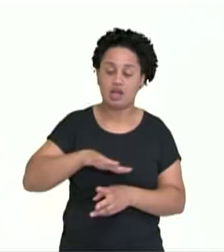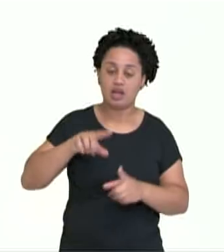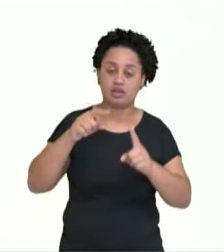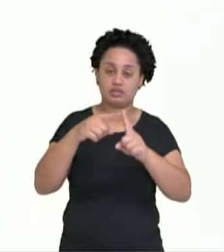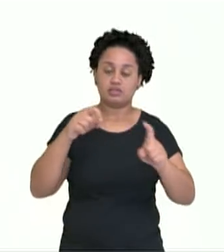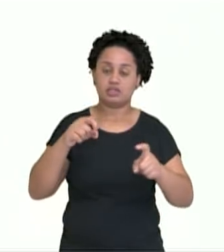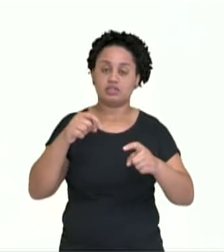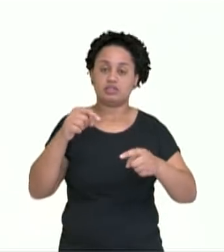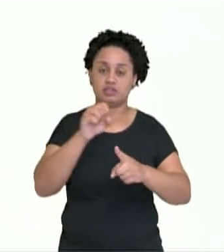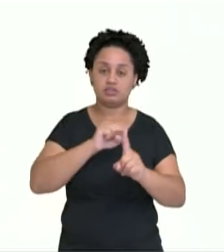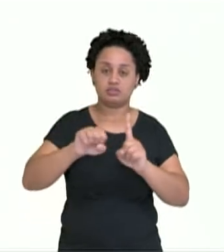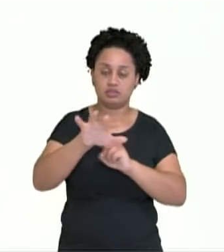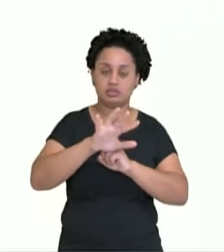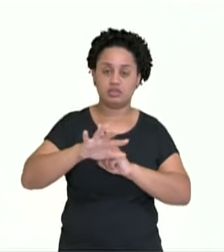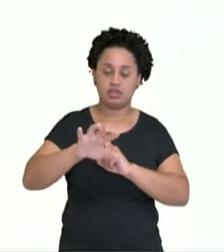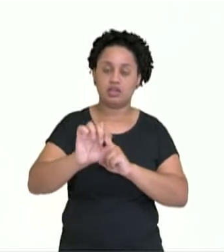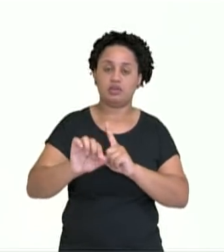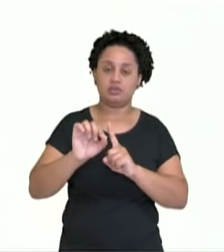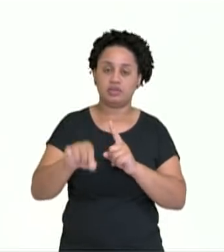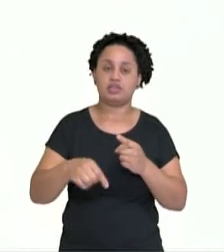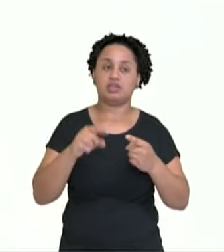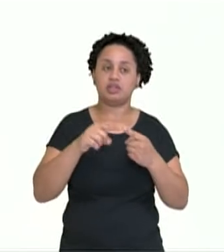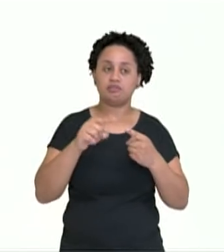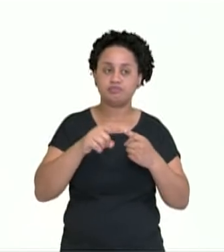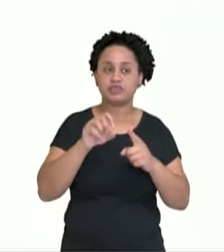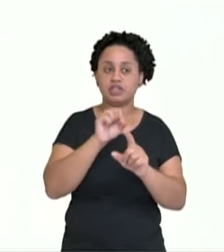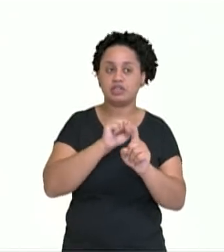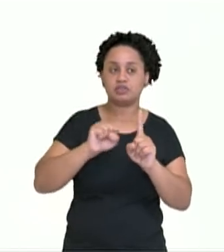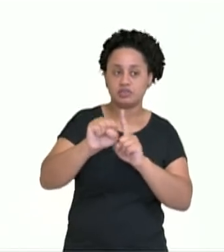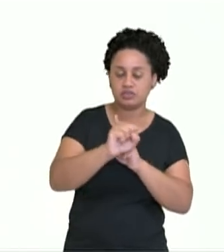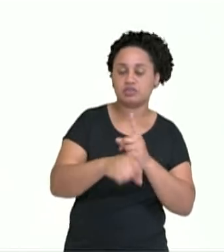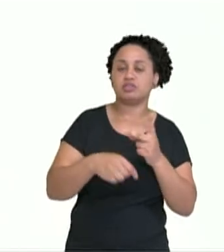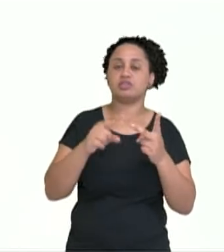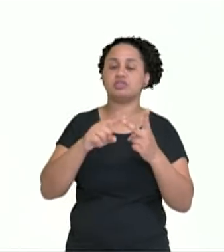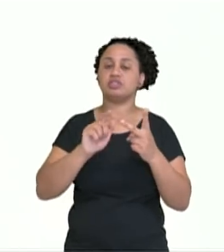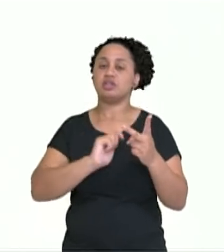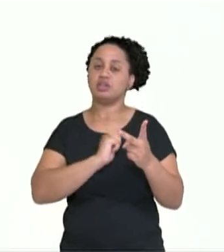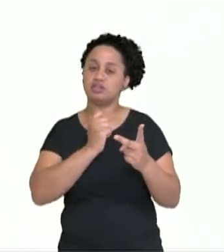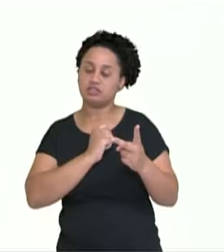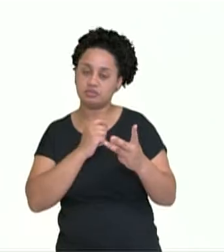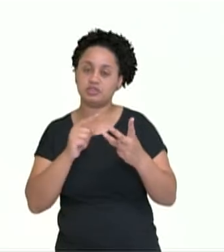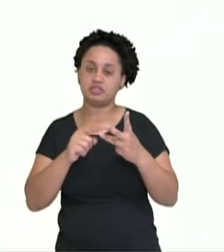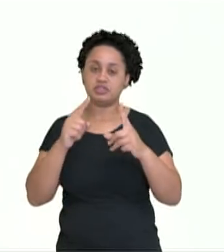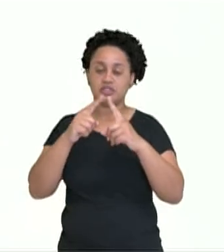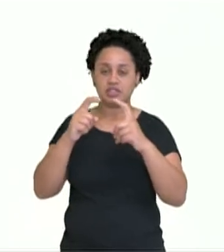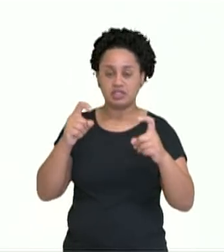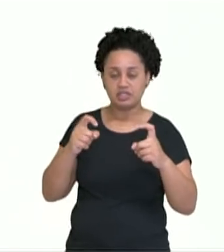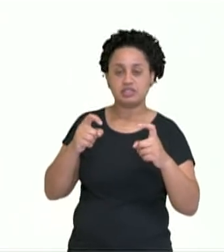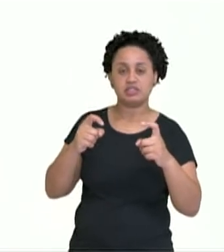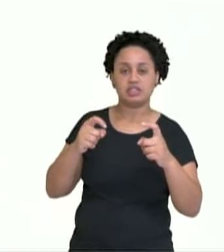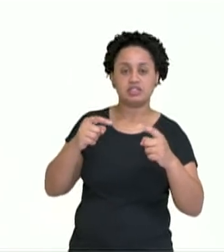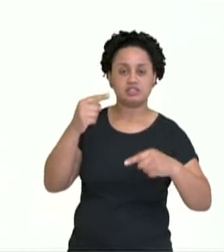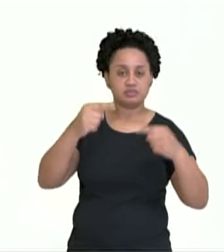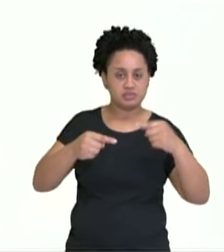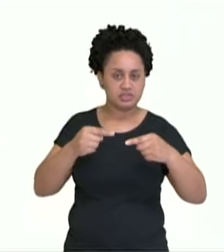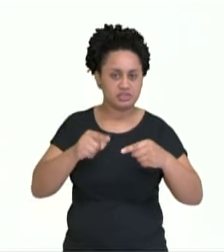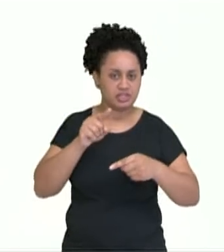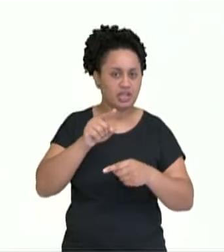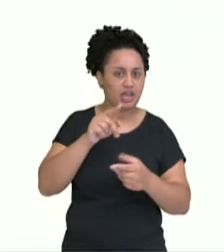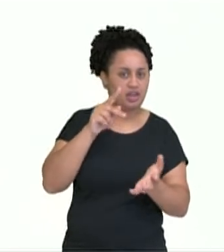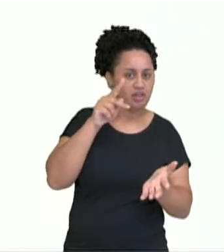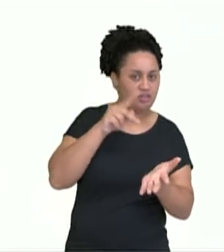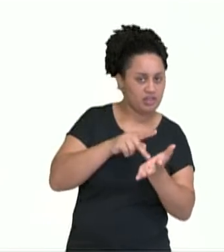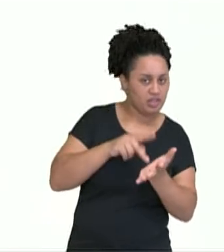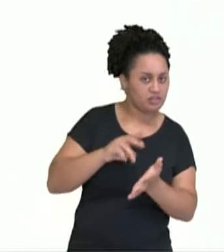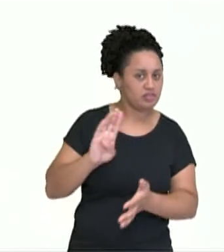sociais são a sociologia, a antropologia e a ciência política? Essa afirmação é falsa ou ela é